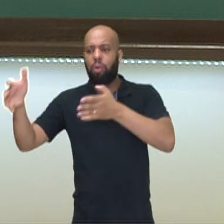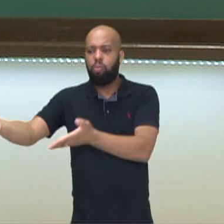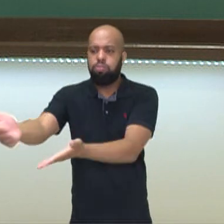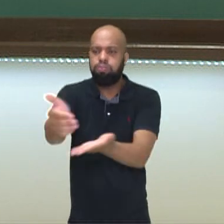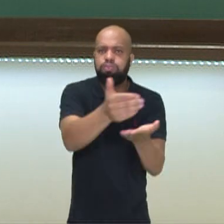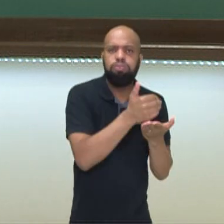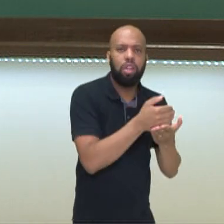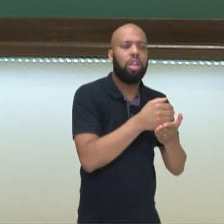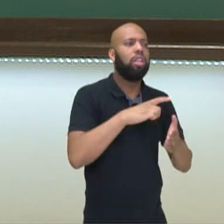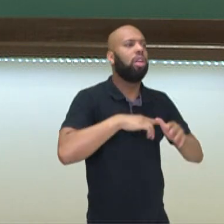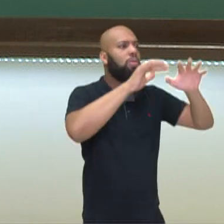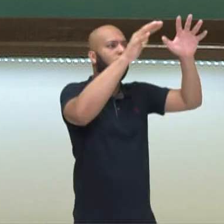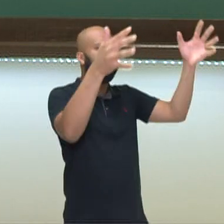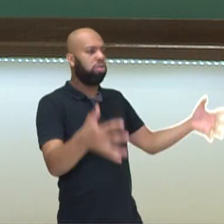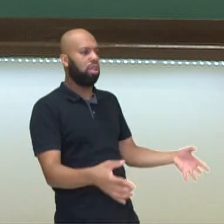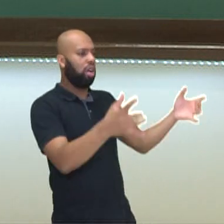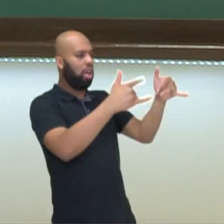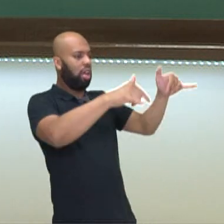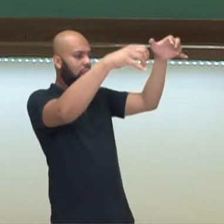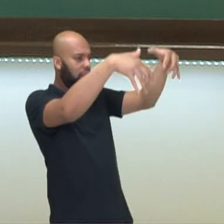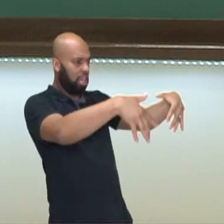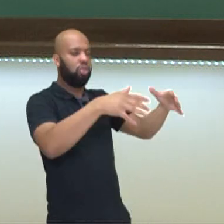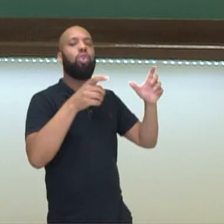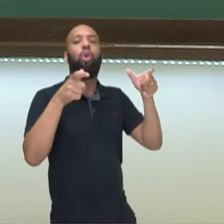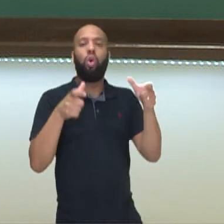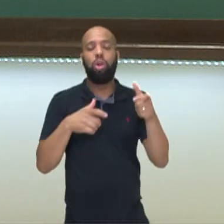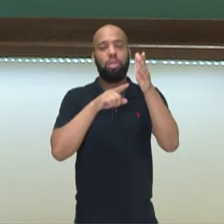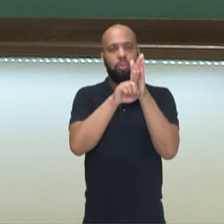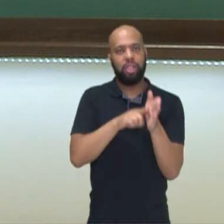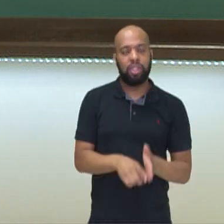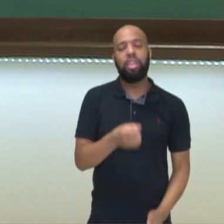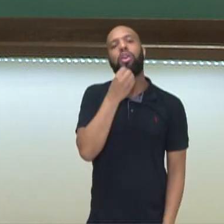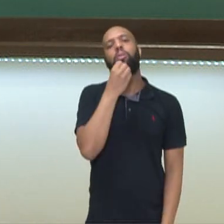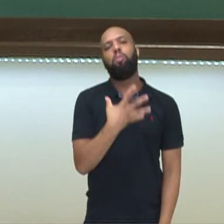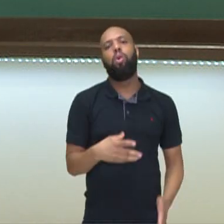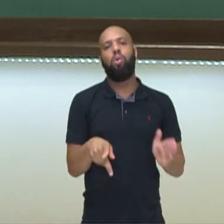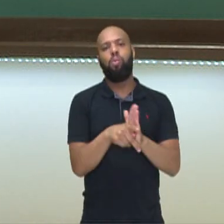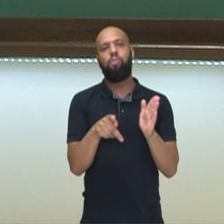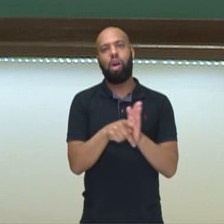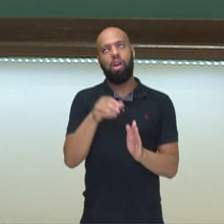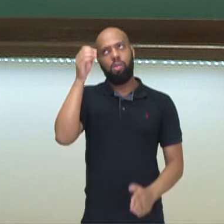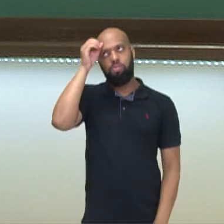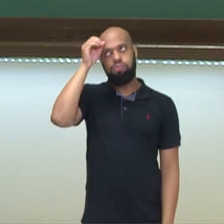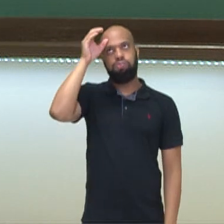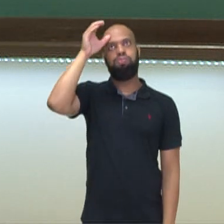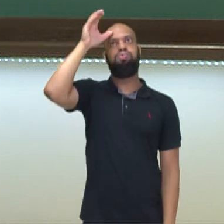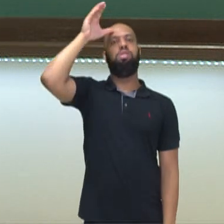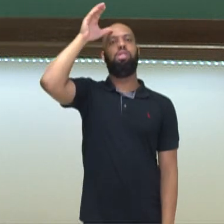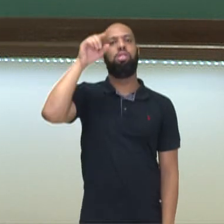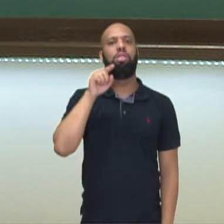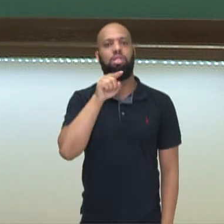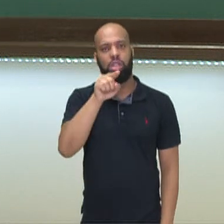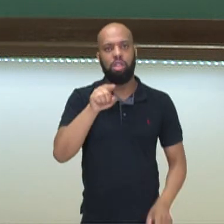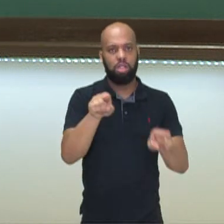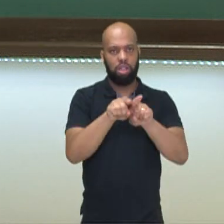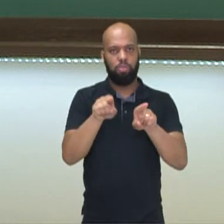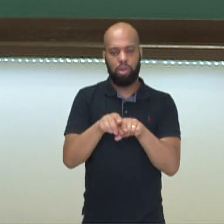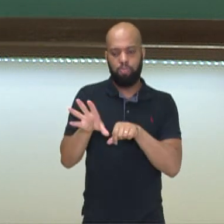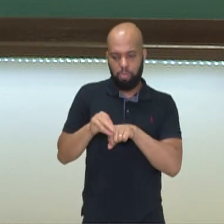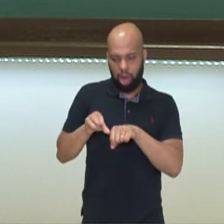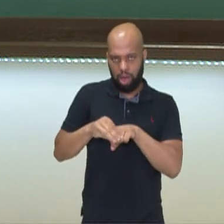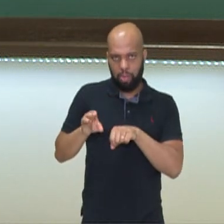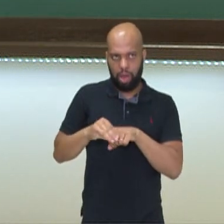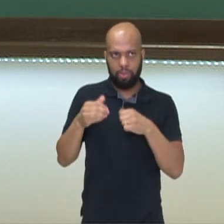aterro sanitário, tá? Faça essa pesquisa que só vai engrandecer a você e ao seu